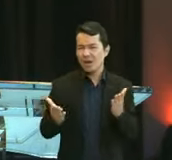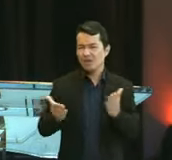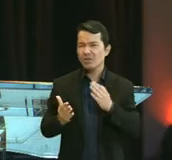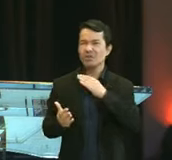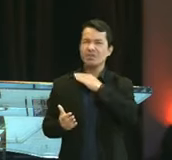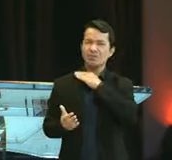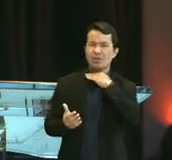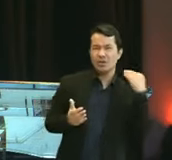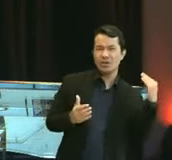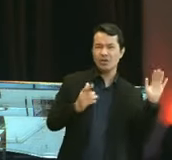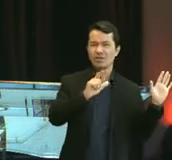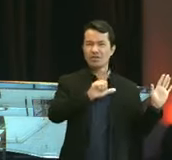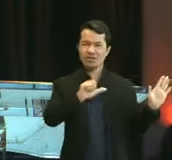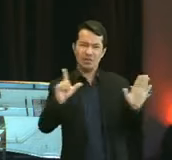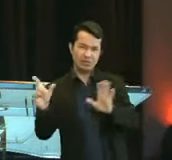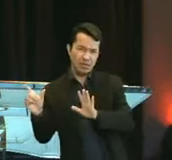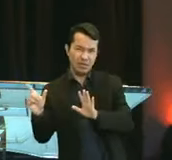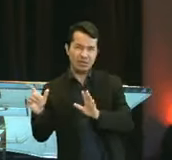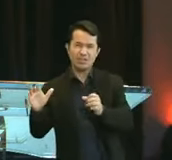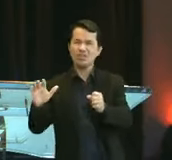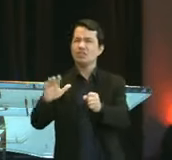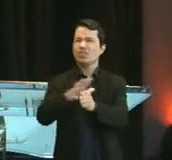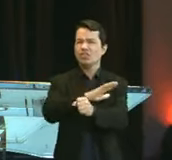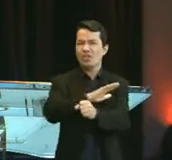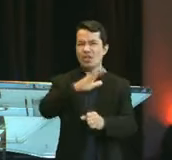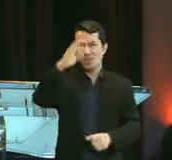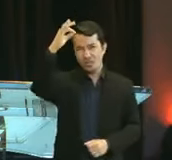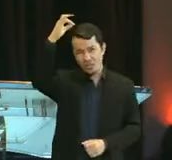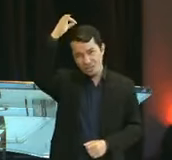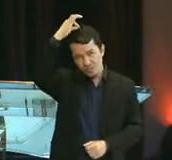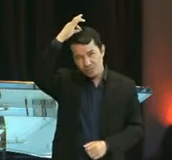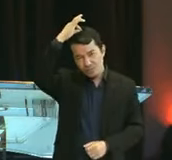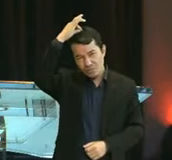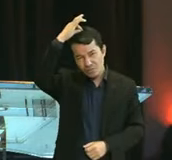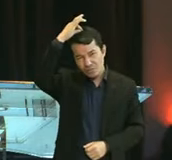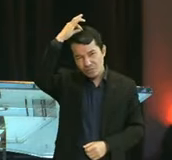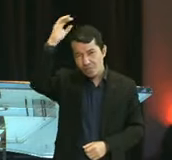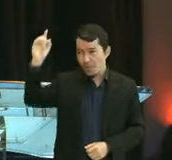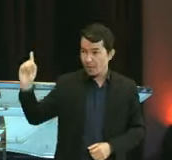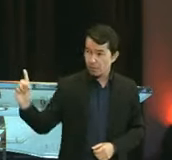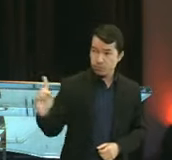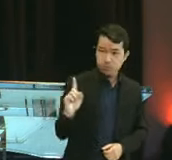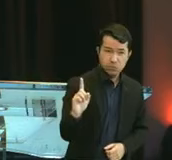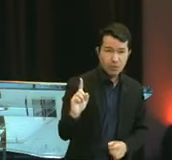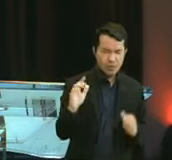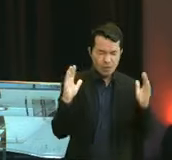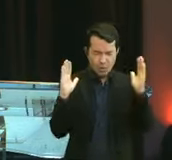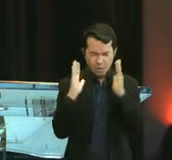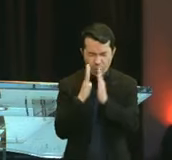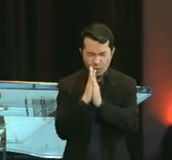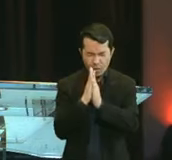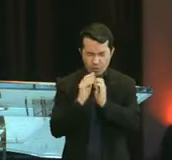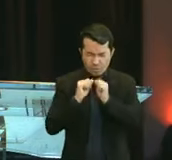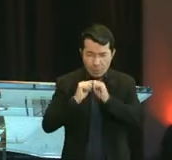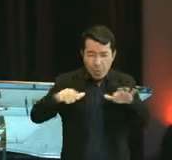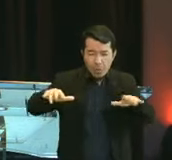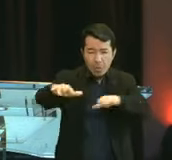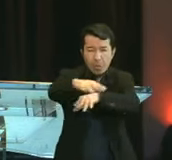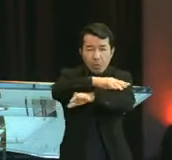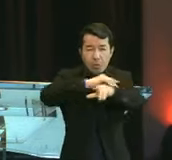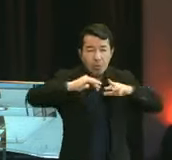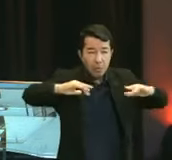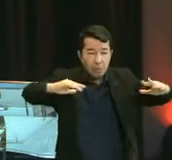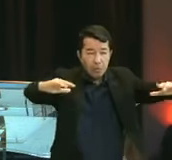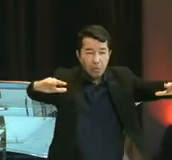da Covid, cheio do Espírito Santo, falou com tamanha autoridade e ministrou nas nossas